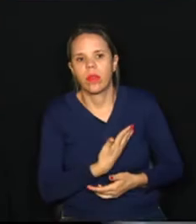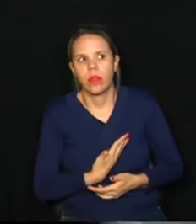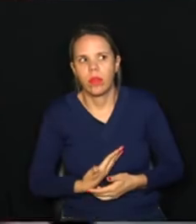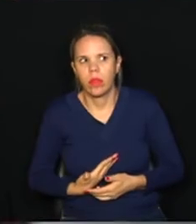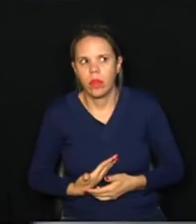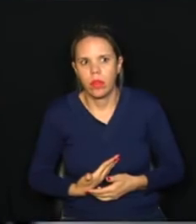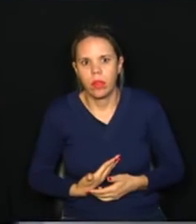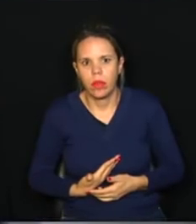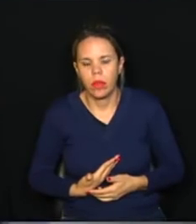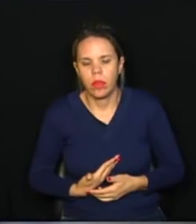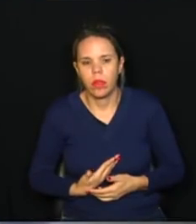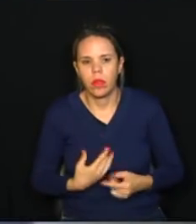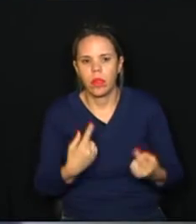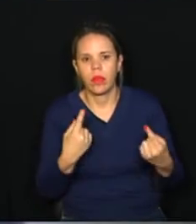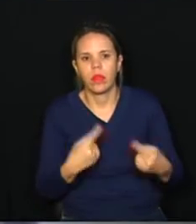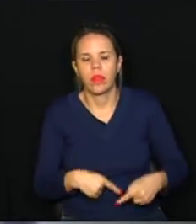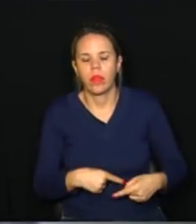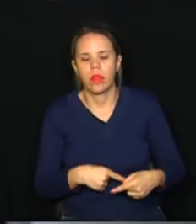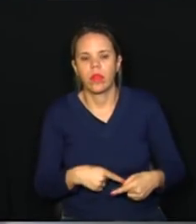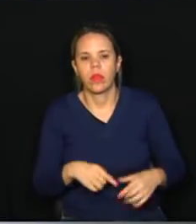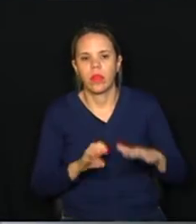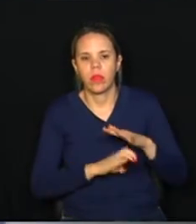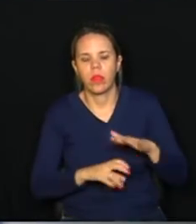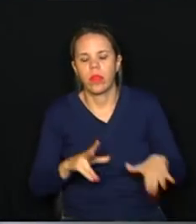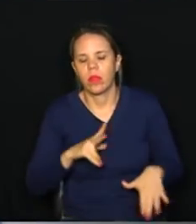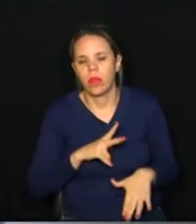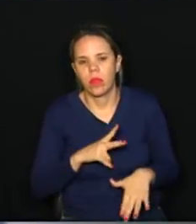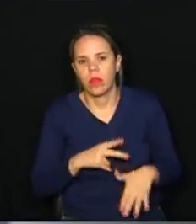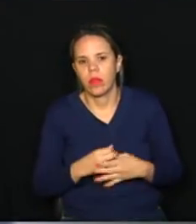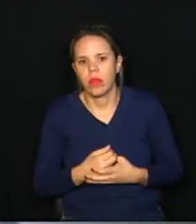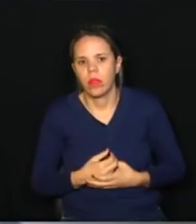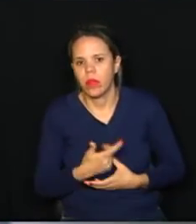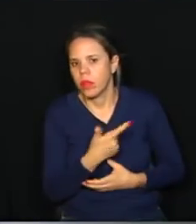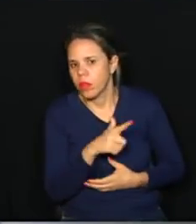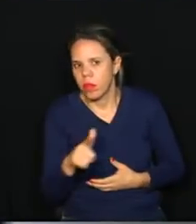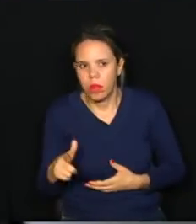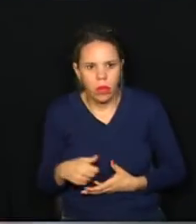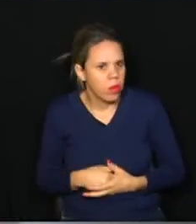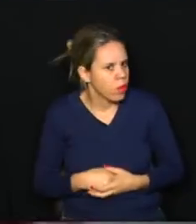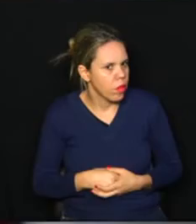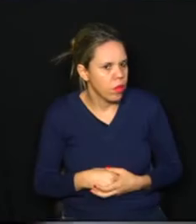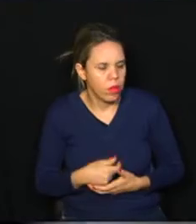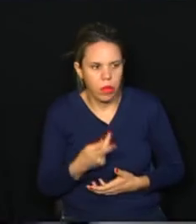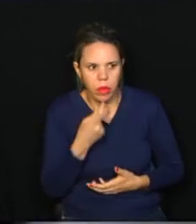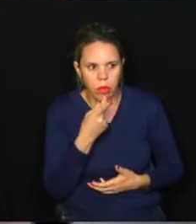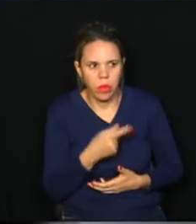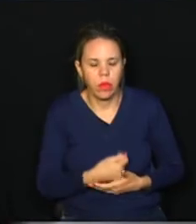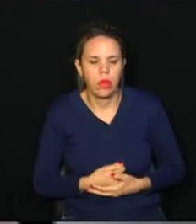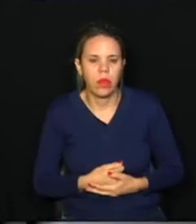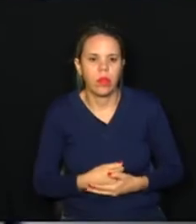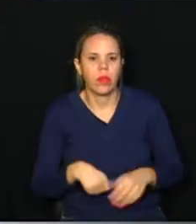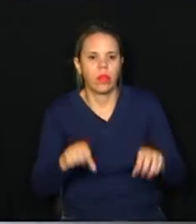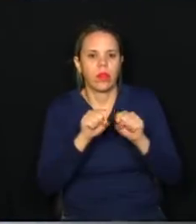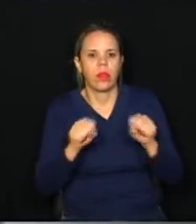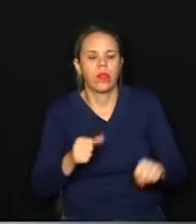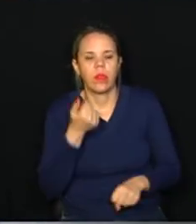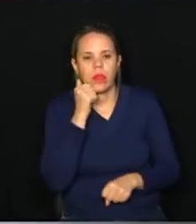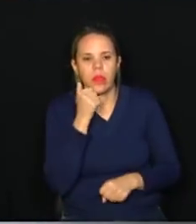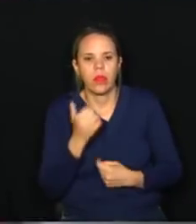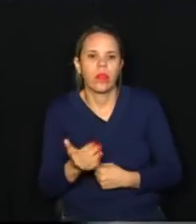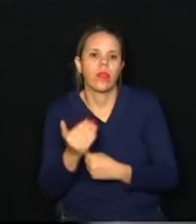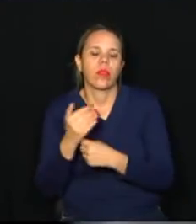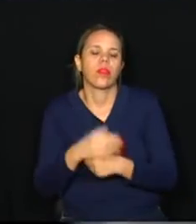se contrapõe contra a iniciativa privada e vice-versa. Isso não existe quando fala em sistema de ciência e